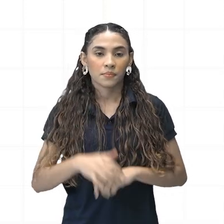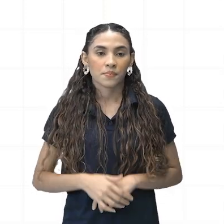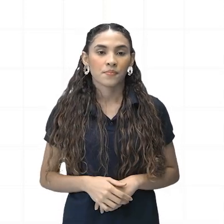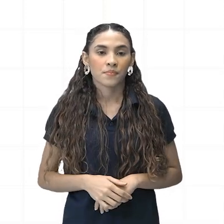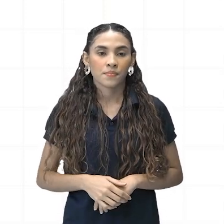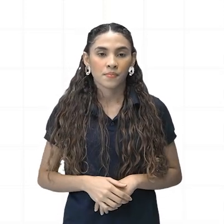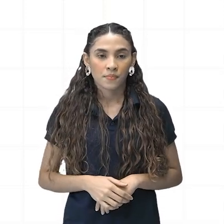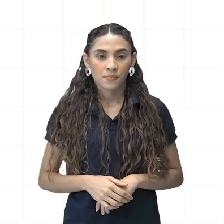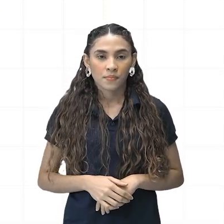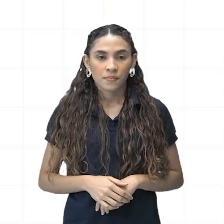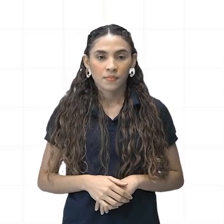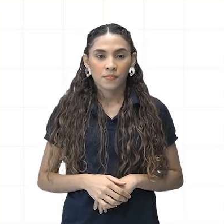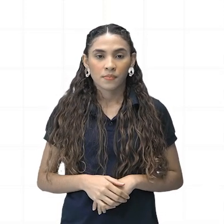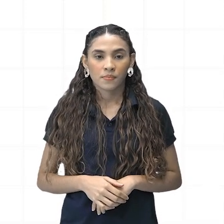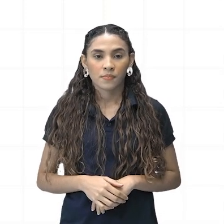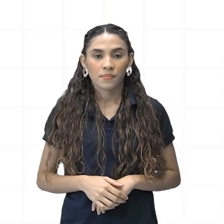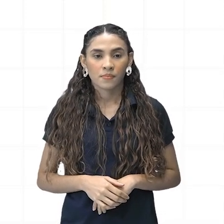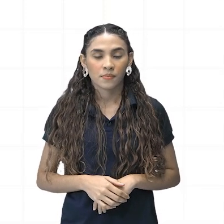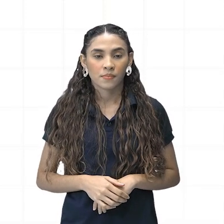frequência.